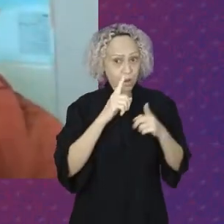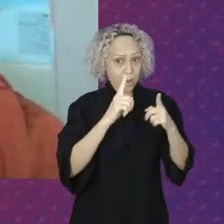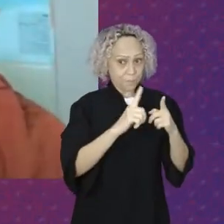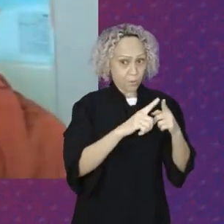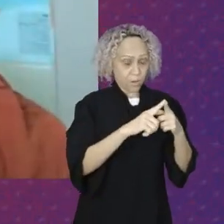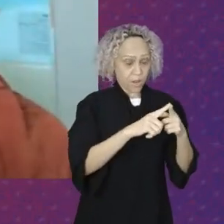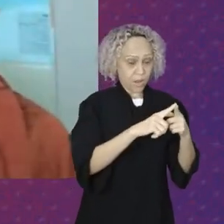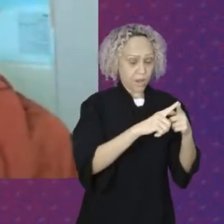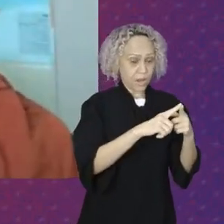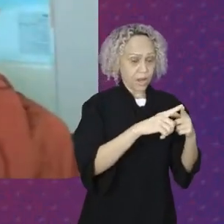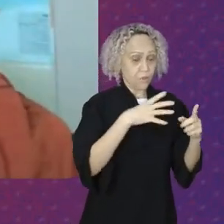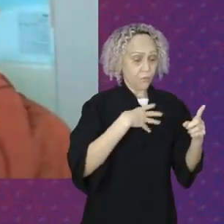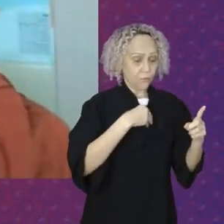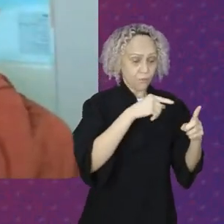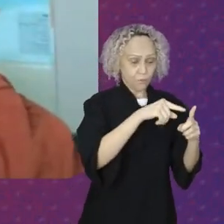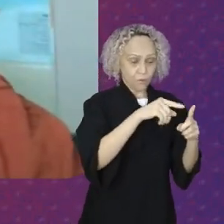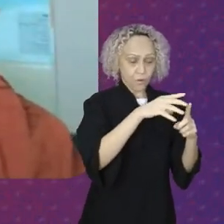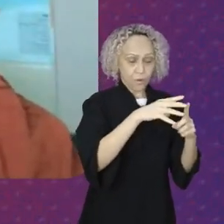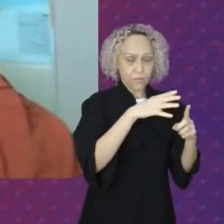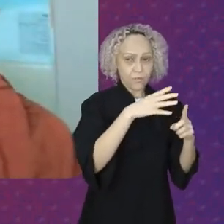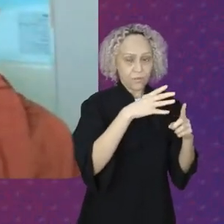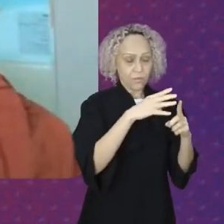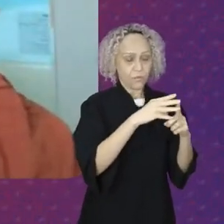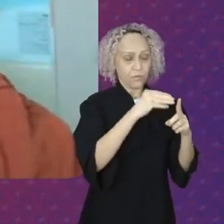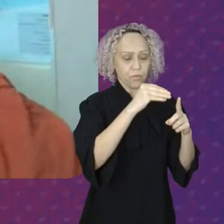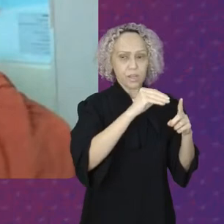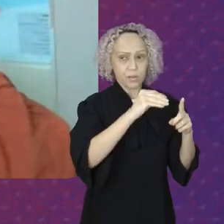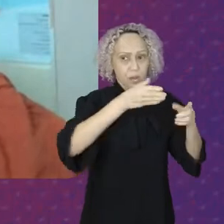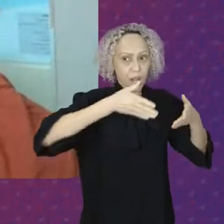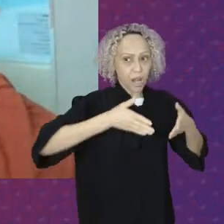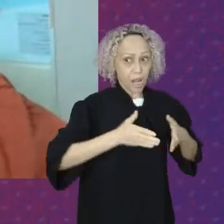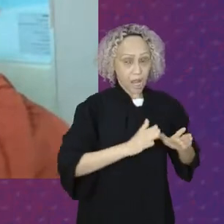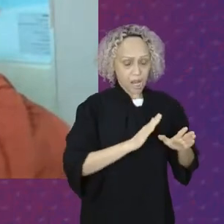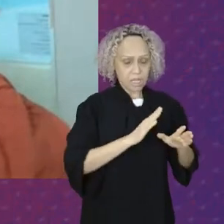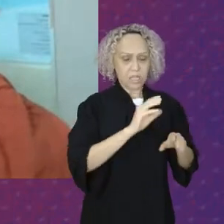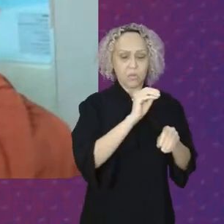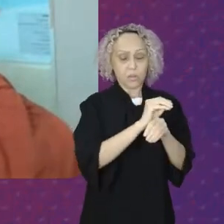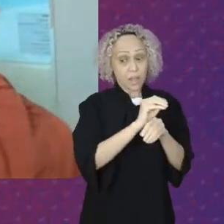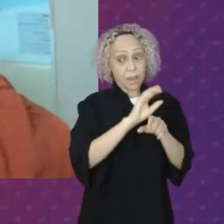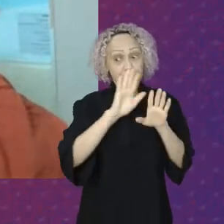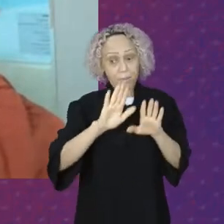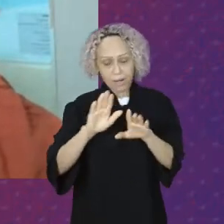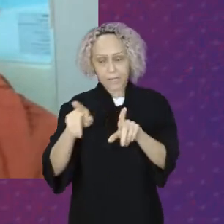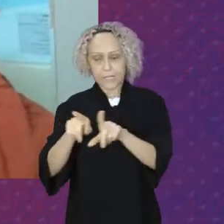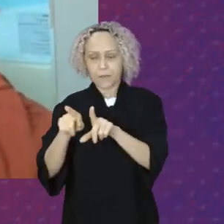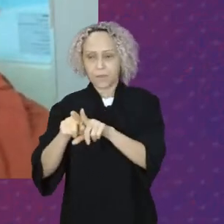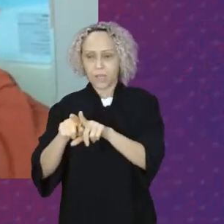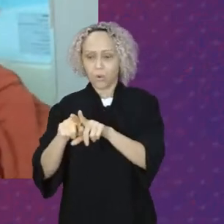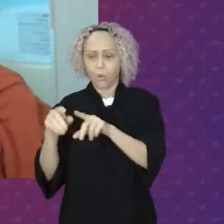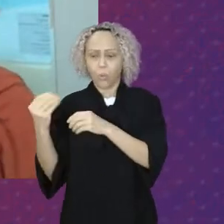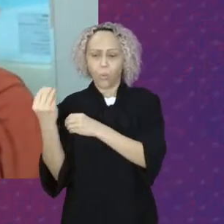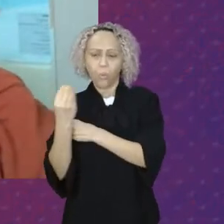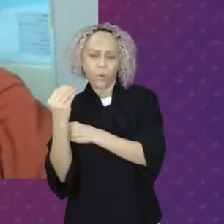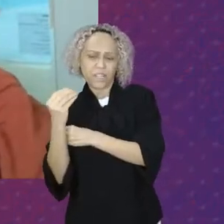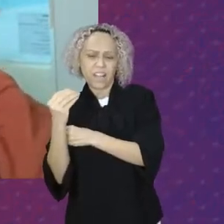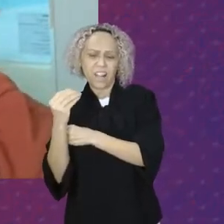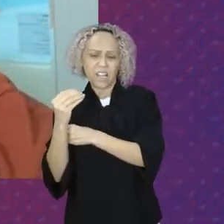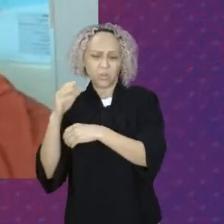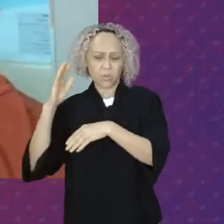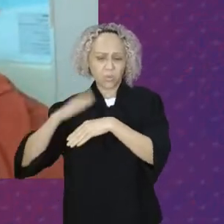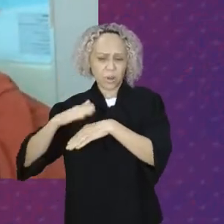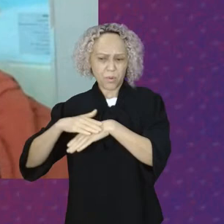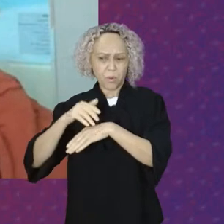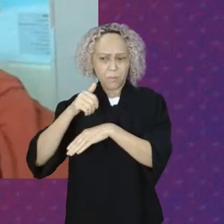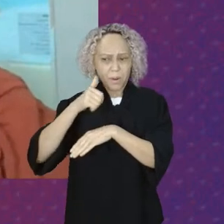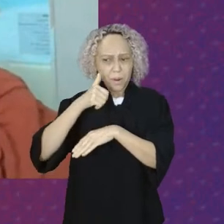mãe, o cuidado com a mulher, ele é fundamental. Porque a gente não precisa esperar um tempo